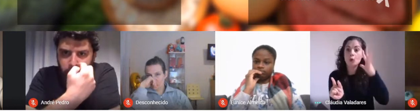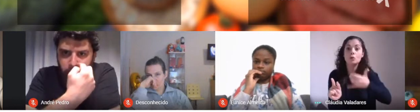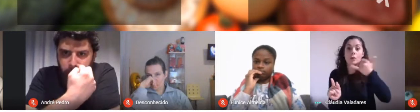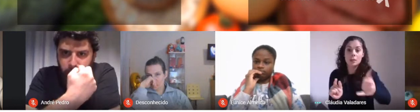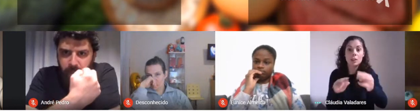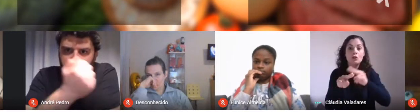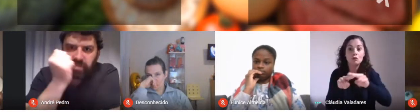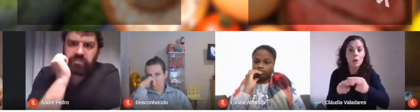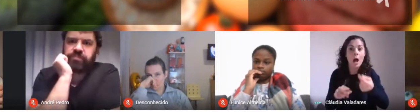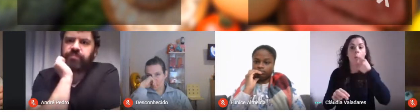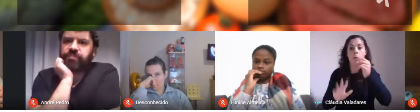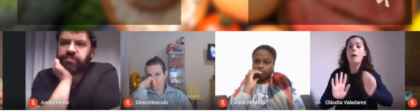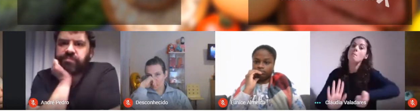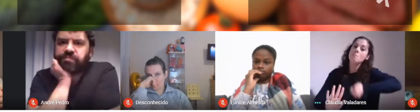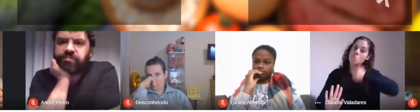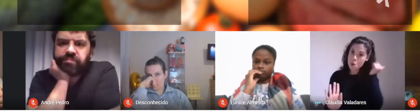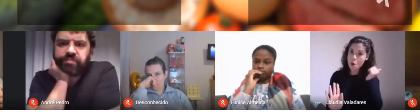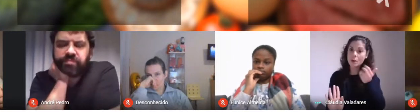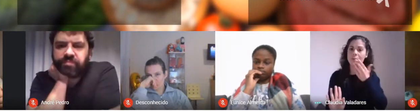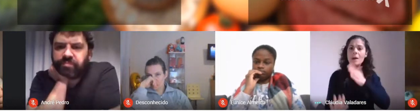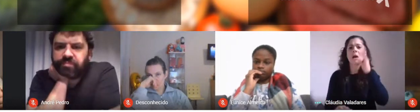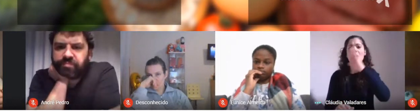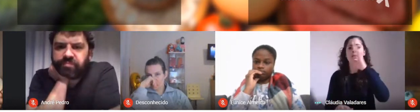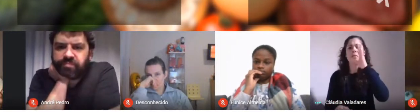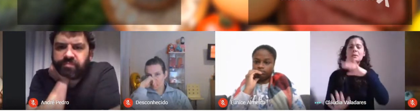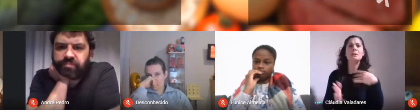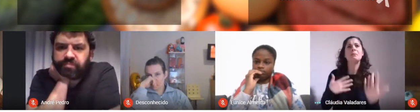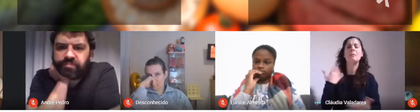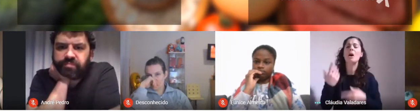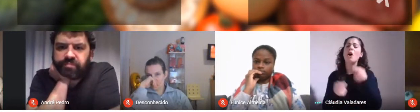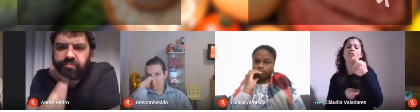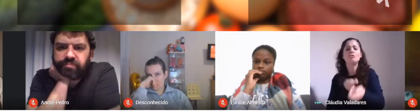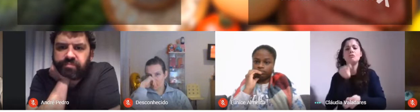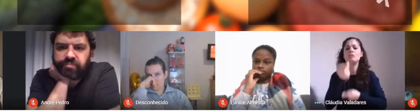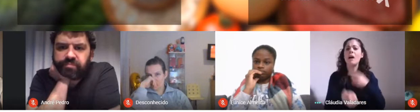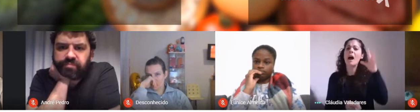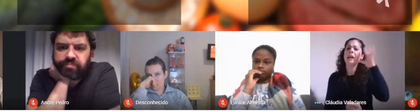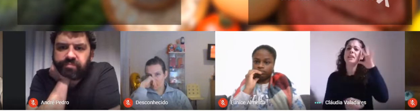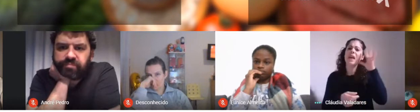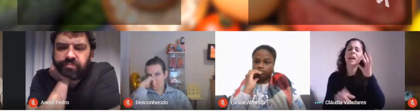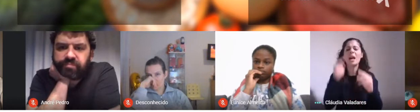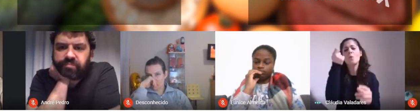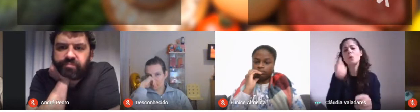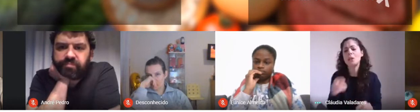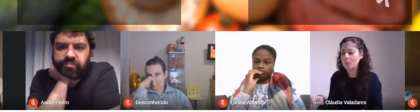é melhor do que ir comendo esse quadradinho de chocolate aos bocadinhos ao longo da tarde.